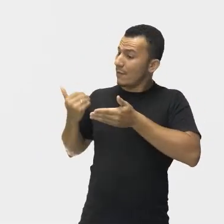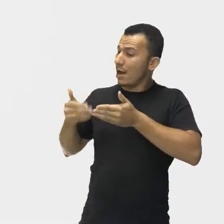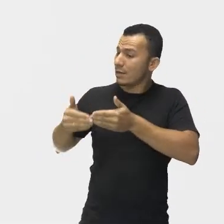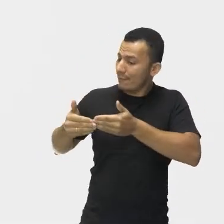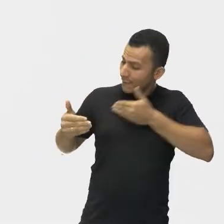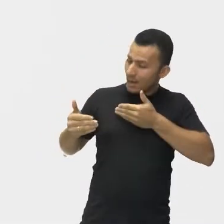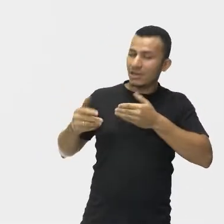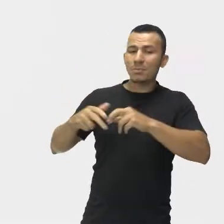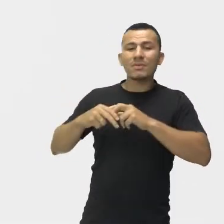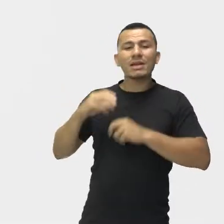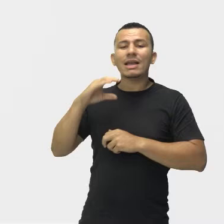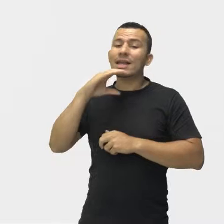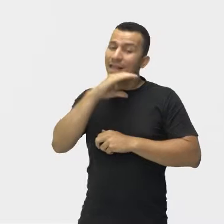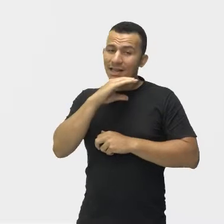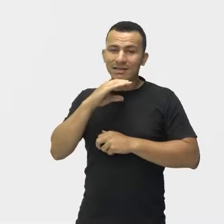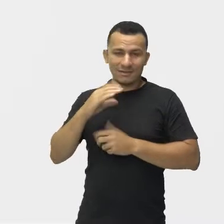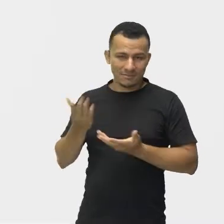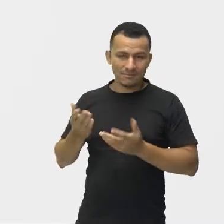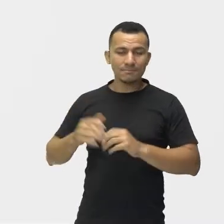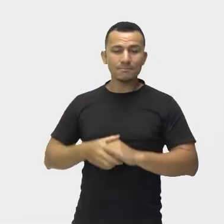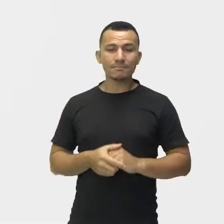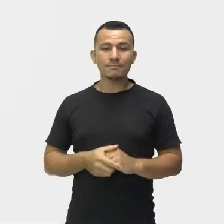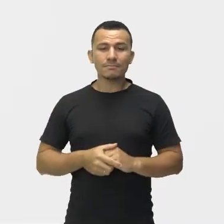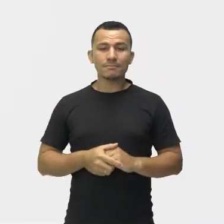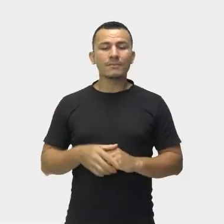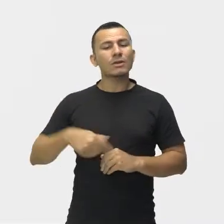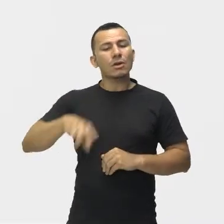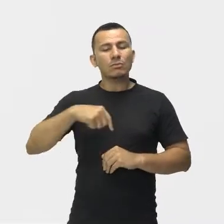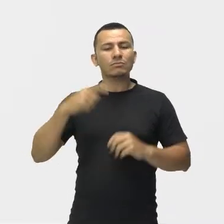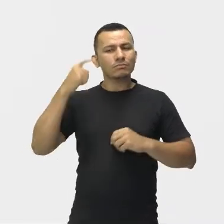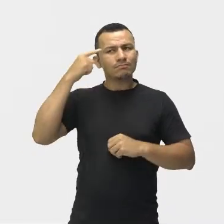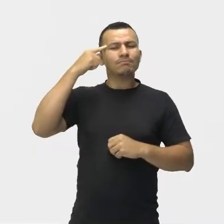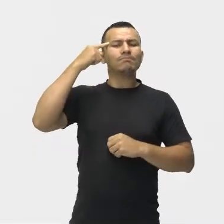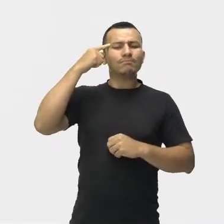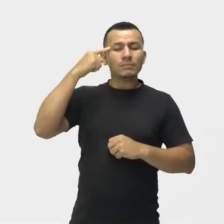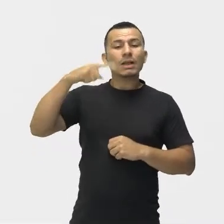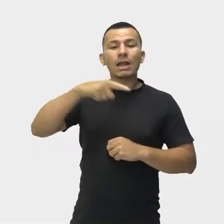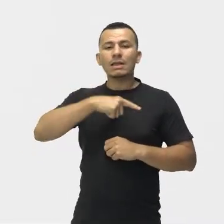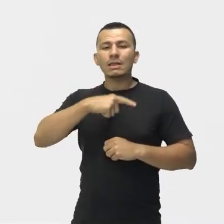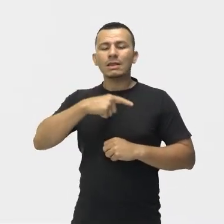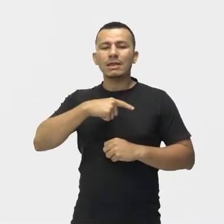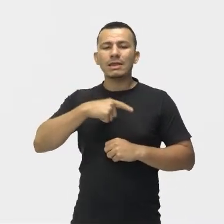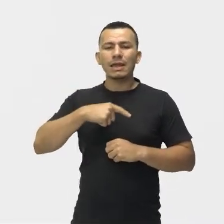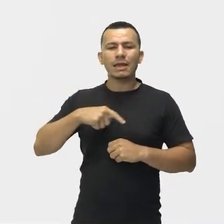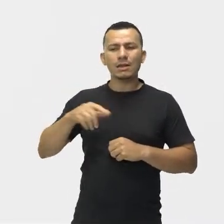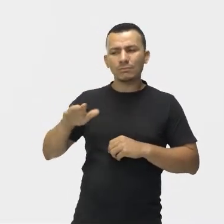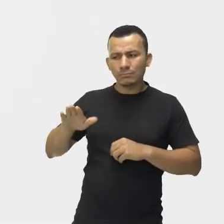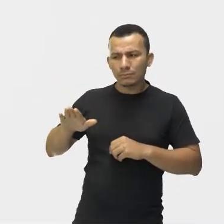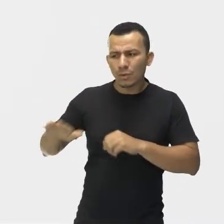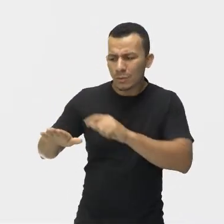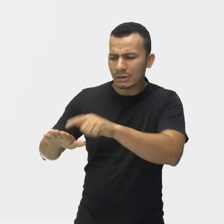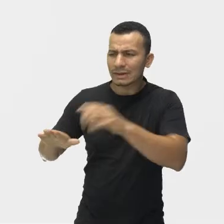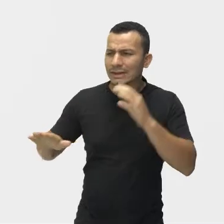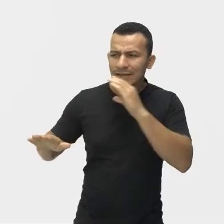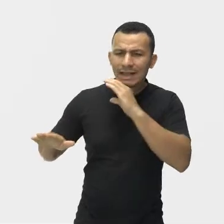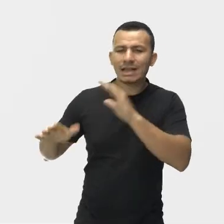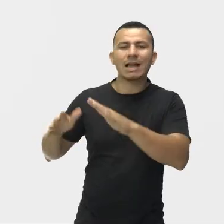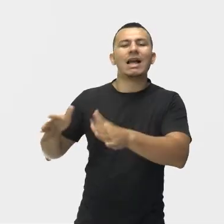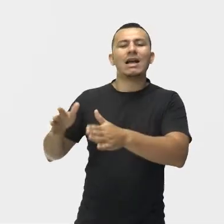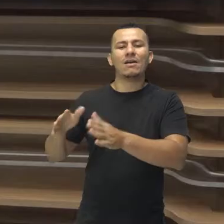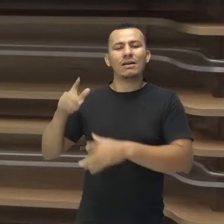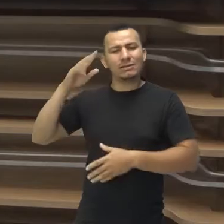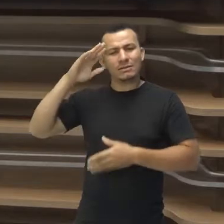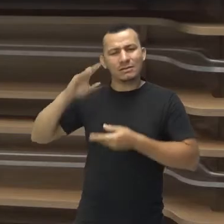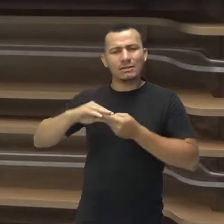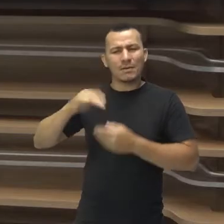se queimar, certo? E aí você tem aquela memória ali daquele item que você encostou para que você não encoste mais porque ele está